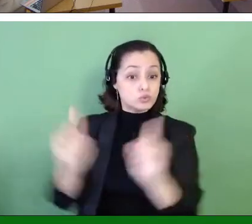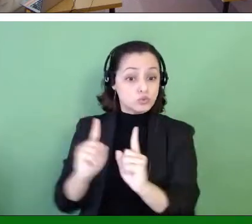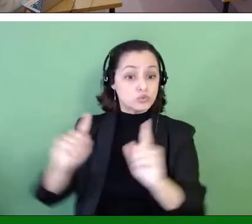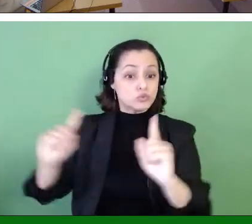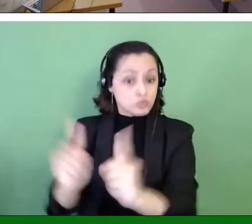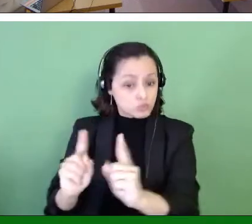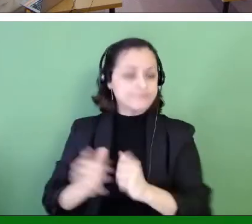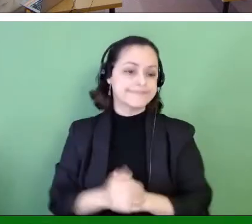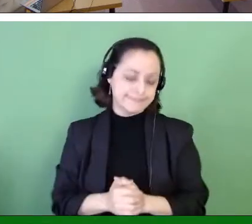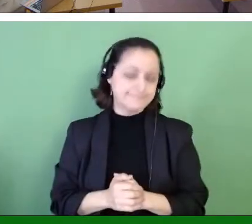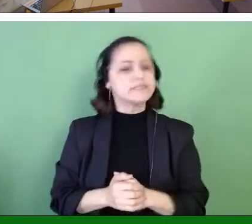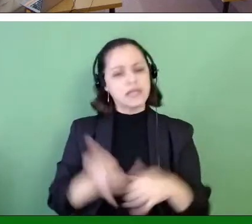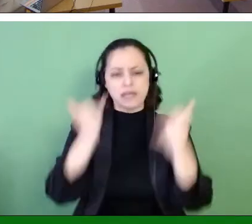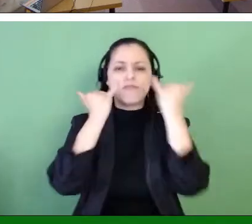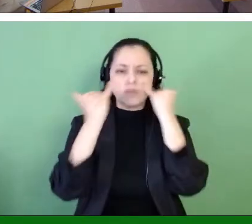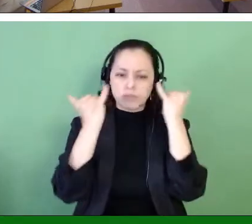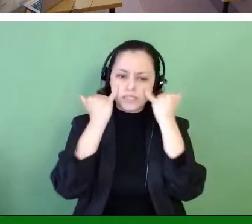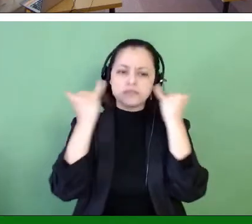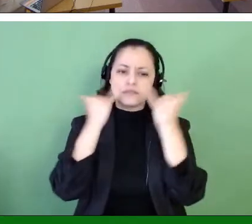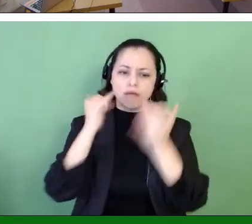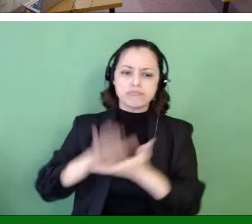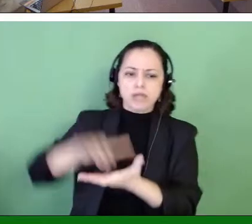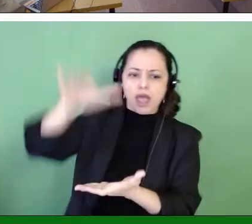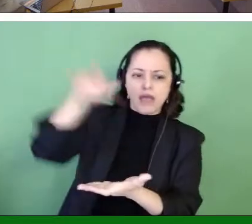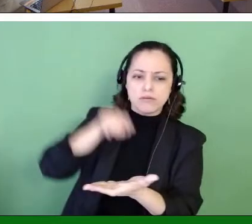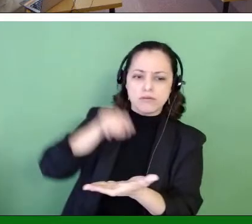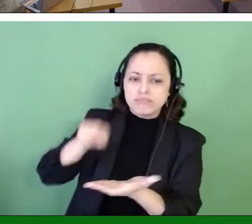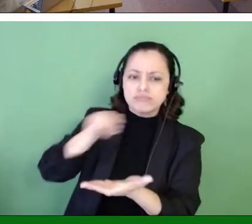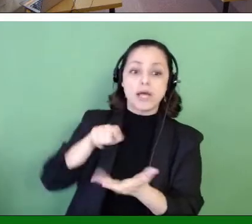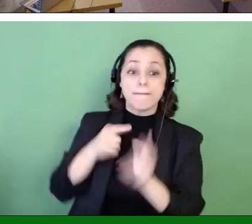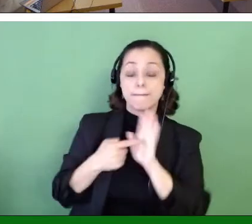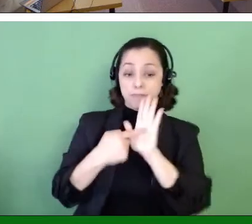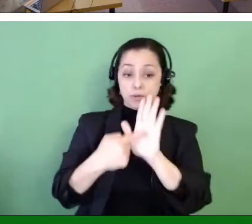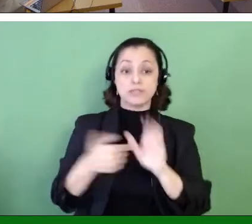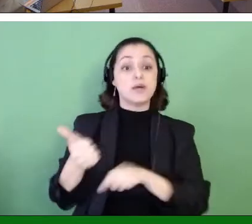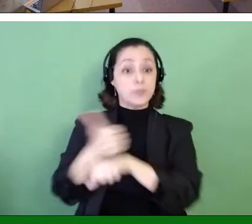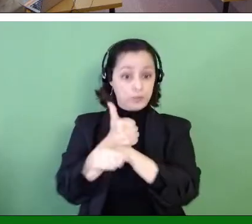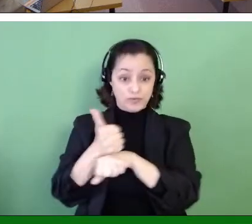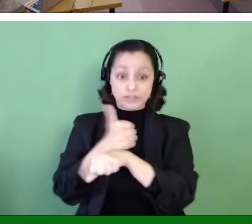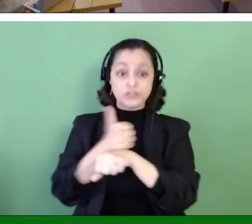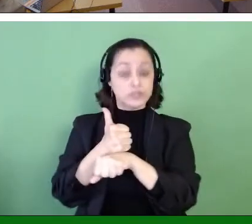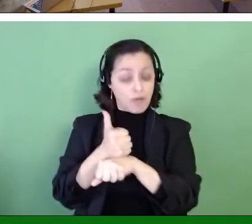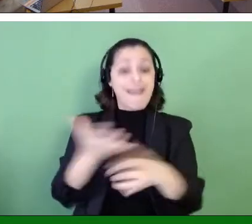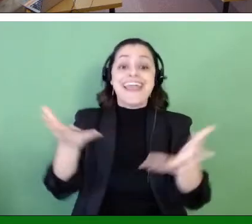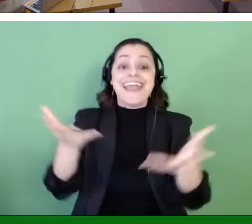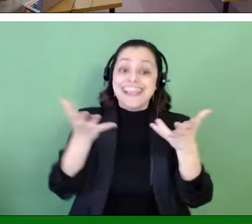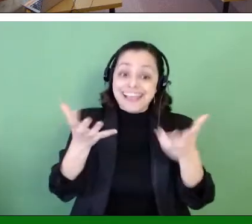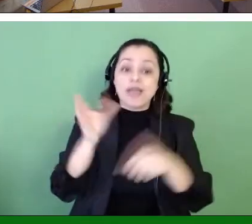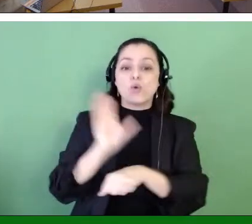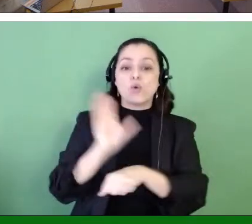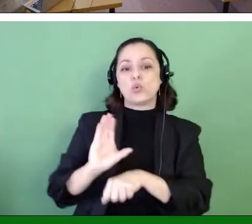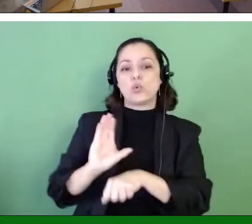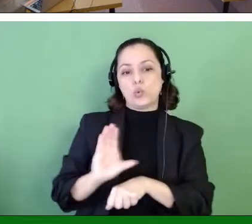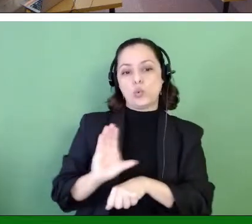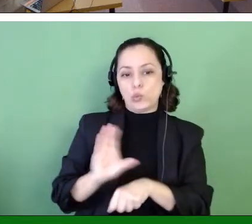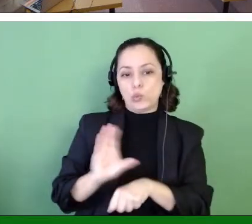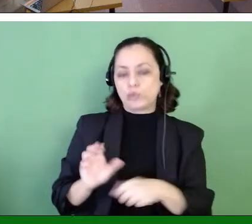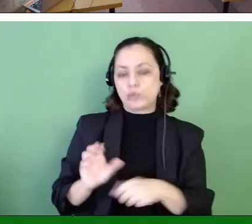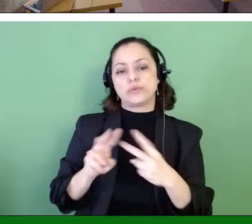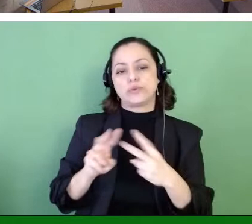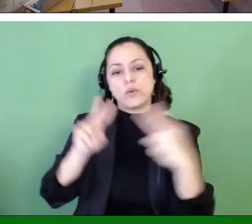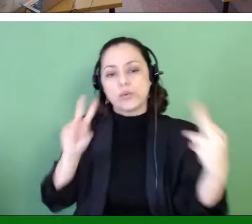dados mostram, não é? Não é só a minha visão. Os dados mostram que estes profissionais estão buscando cursos livres, online, cursos